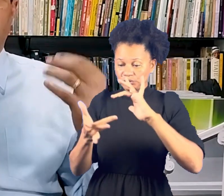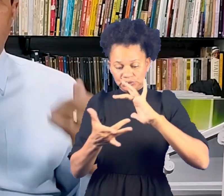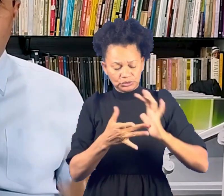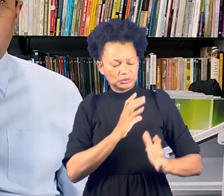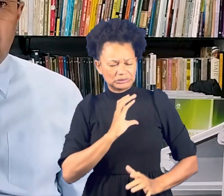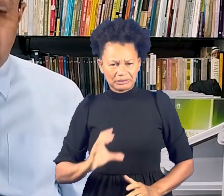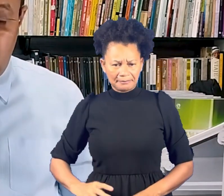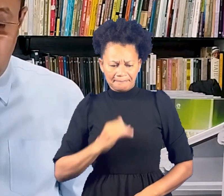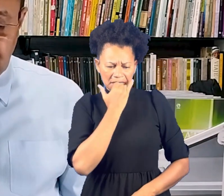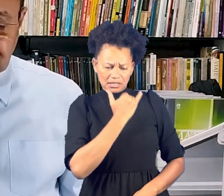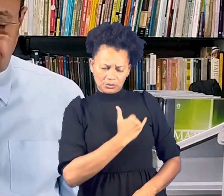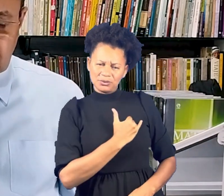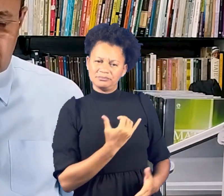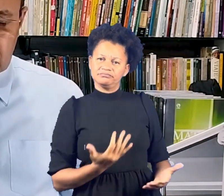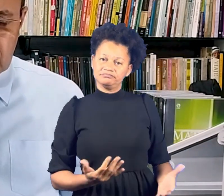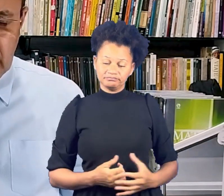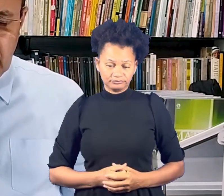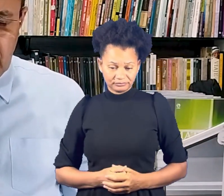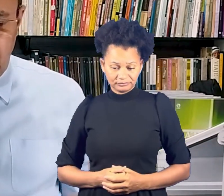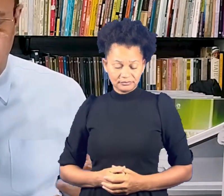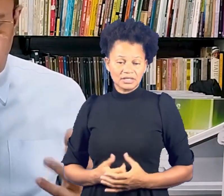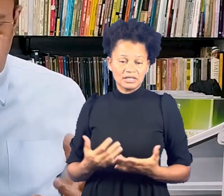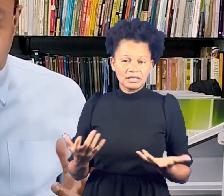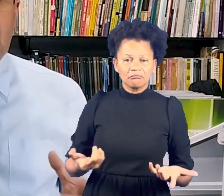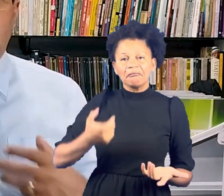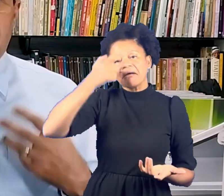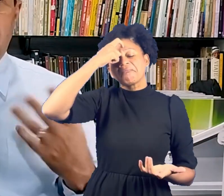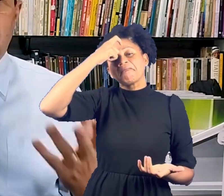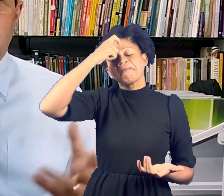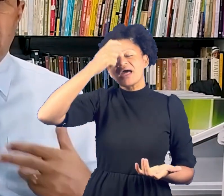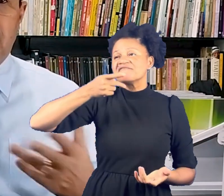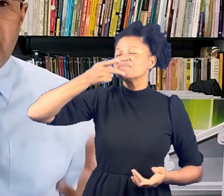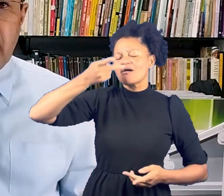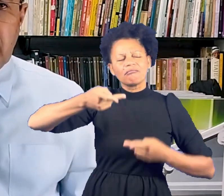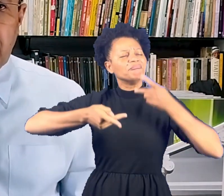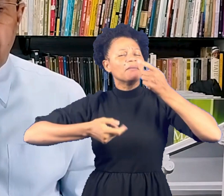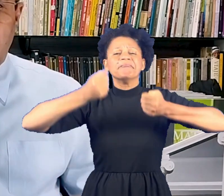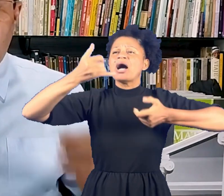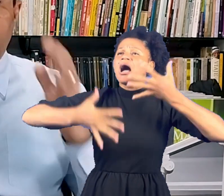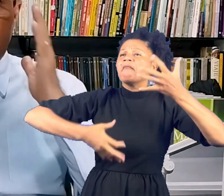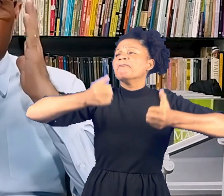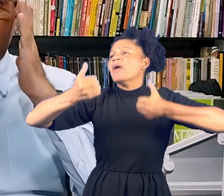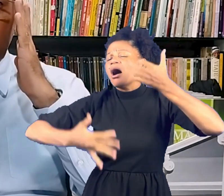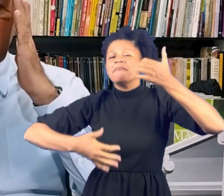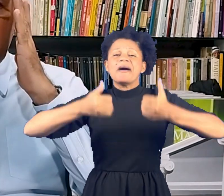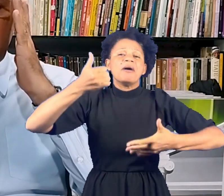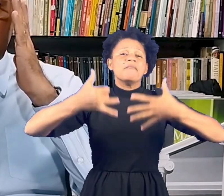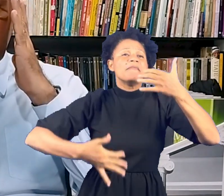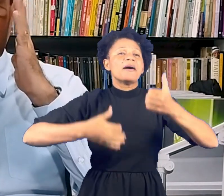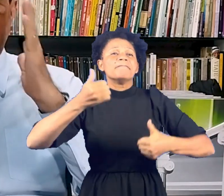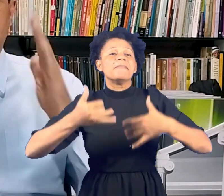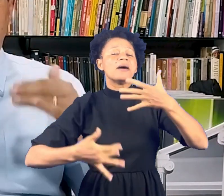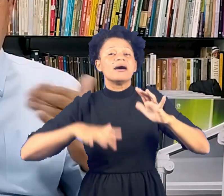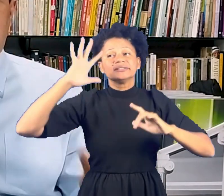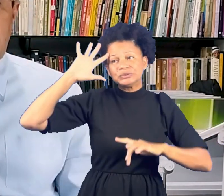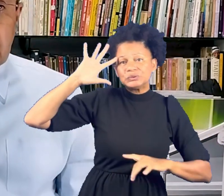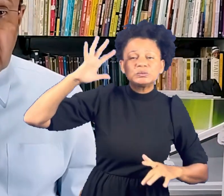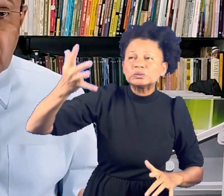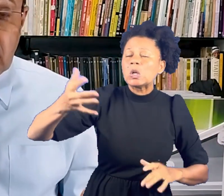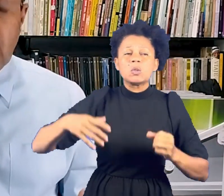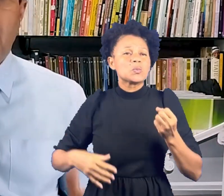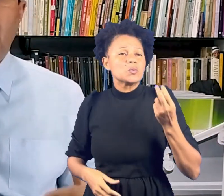como Cristo nos perdoou. E a gente inconscientemente fala como se isso fosse apenas uma questão